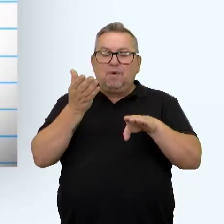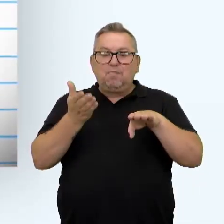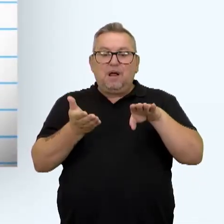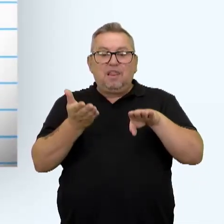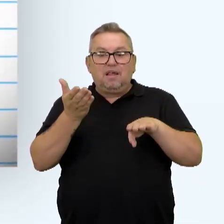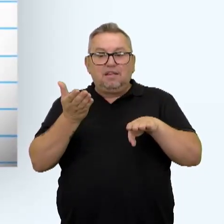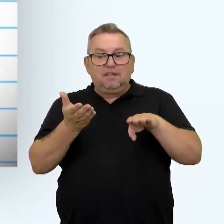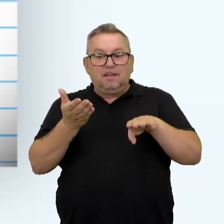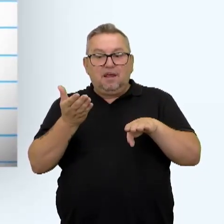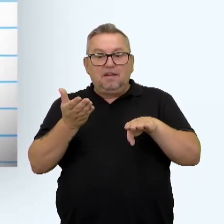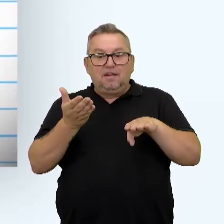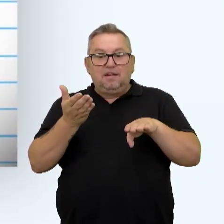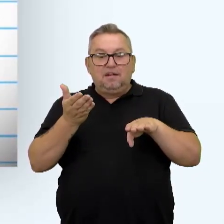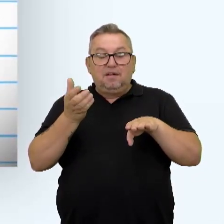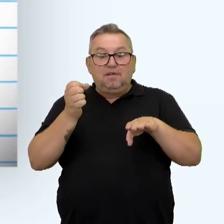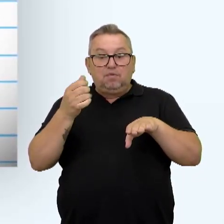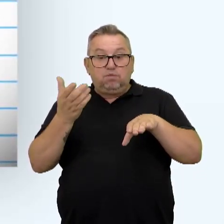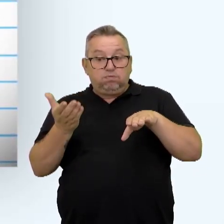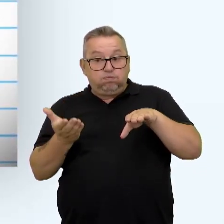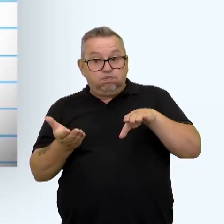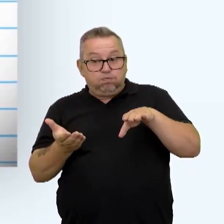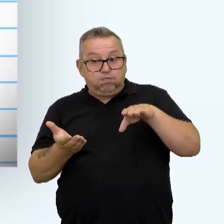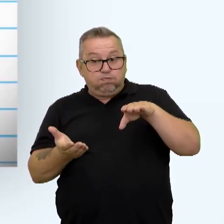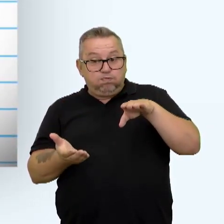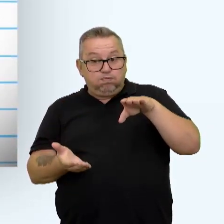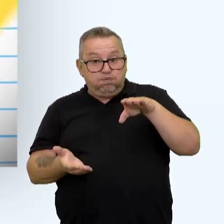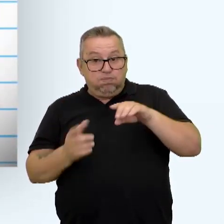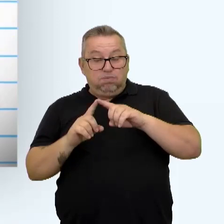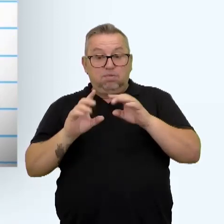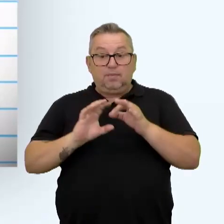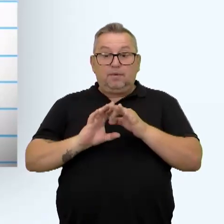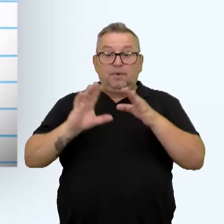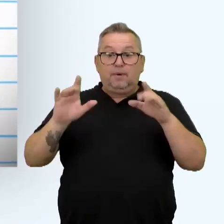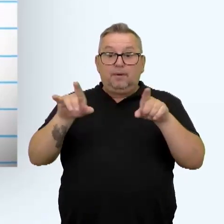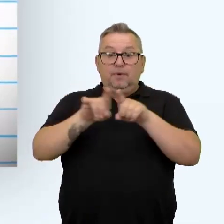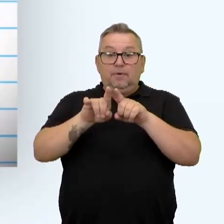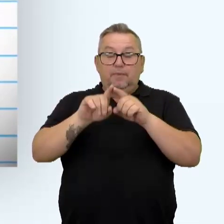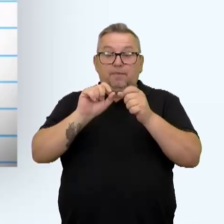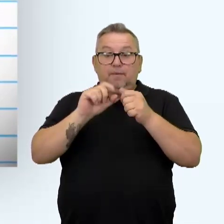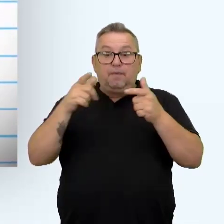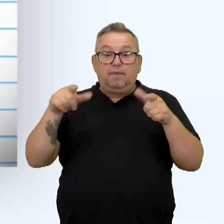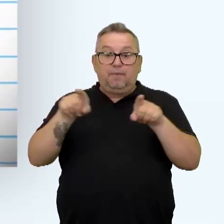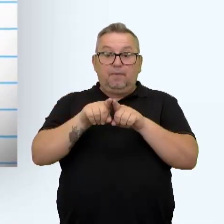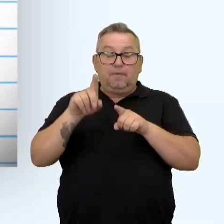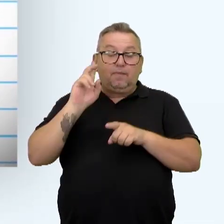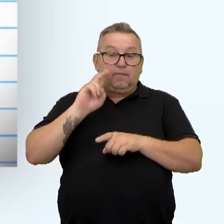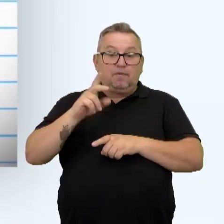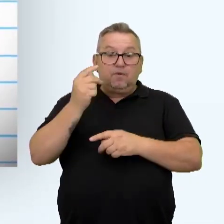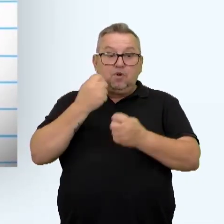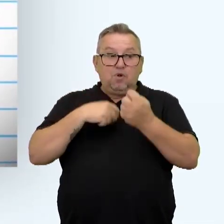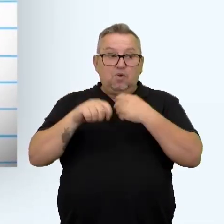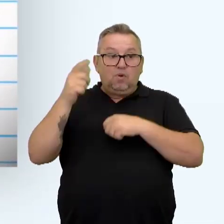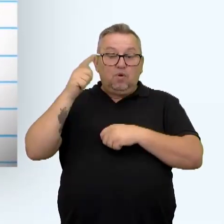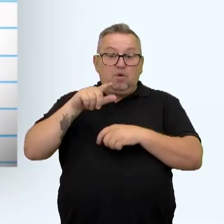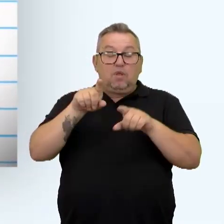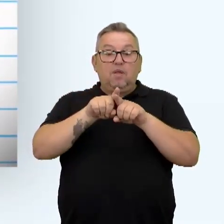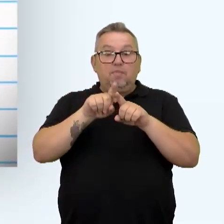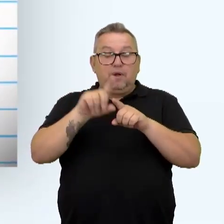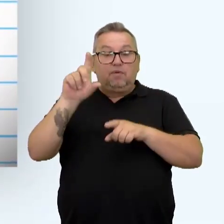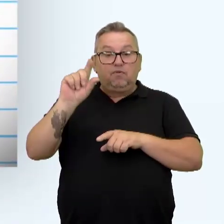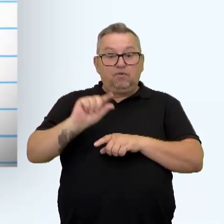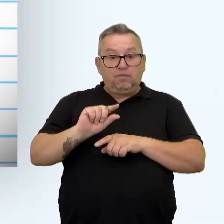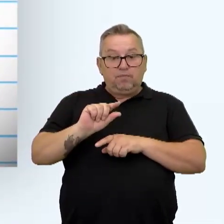balança. Afinal, se por um lado esse avanço aumenta a disponibilidade de alimentos e gera ganhos econômicos, por outro, também